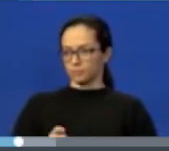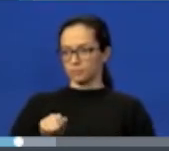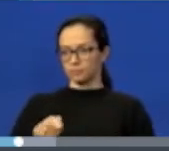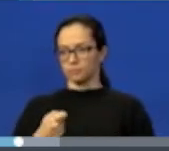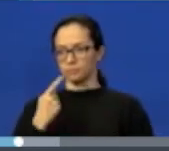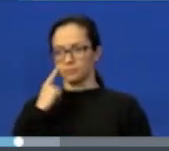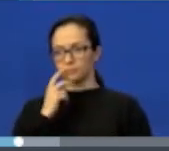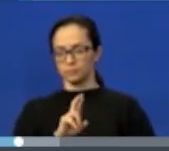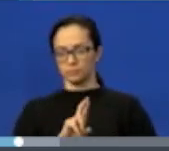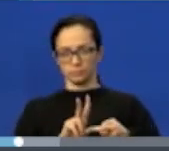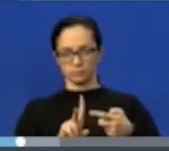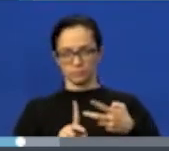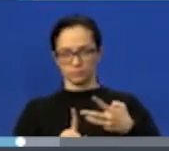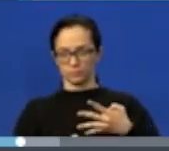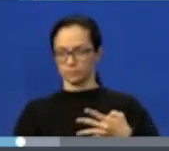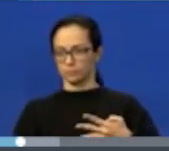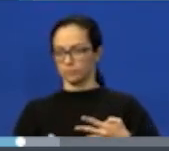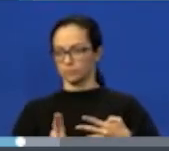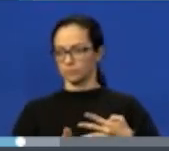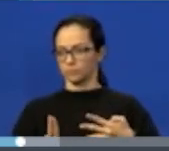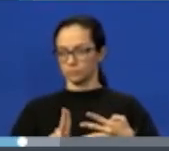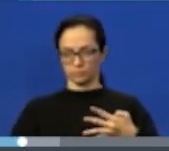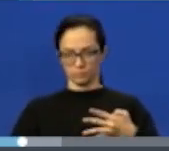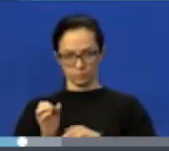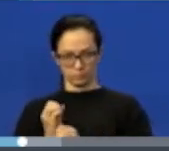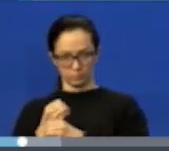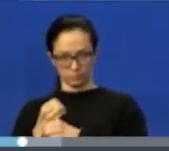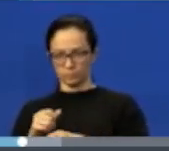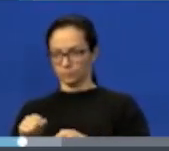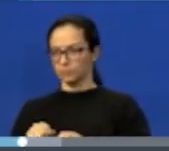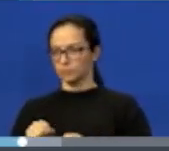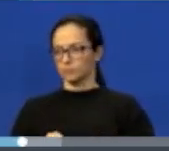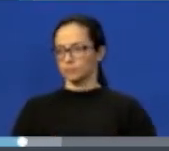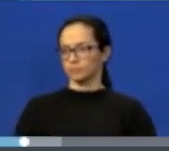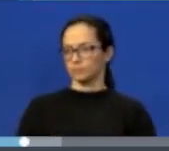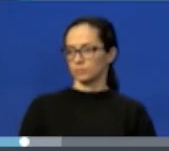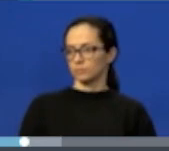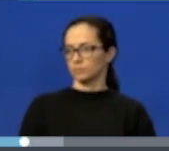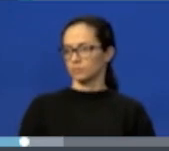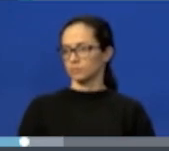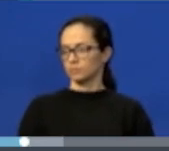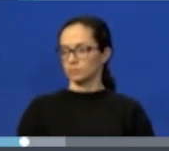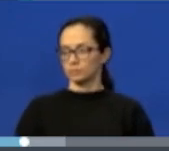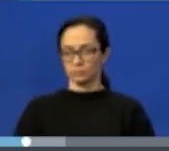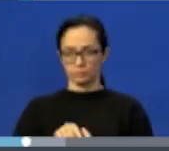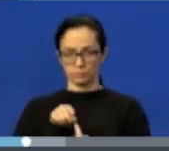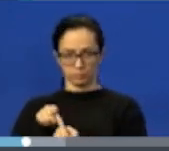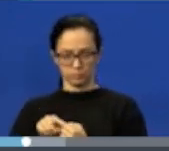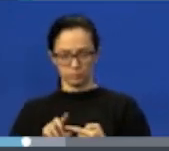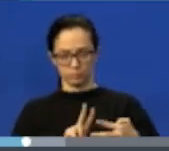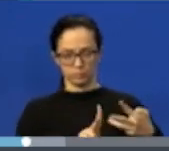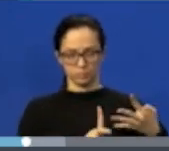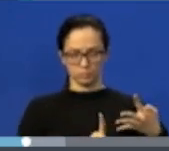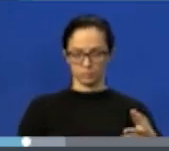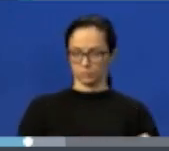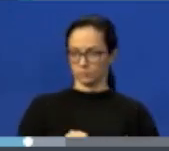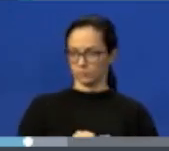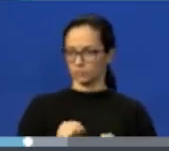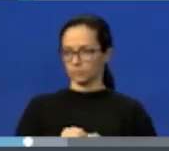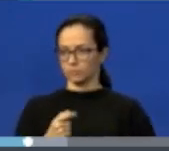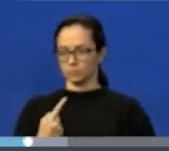temos 4 principais tipos, a principal finalidade dos exames microbiológicos